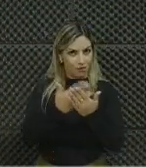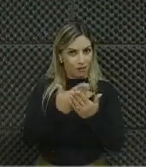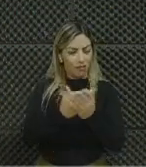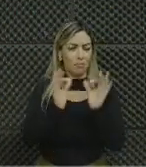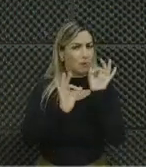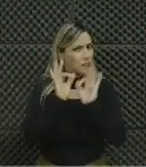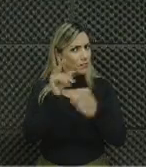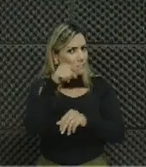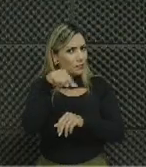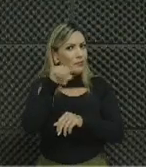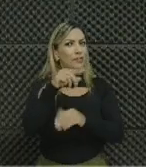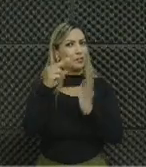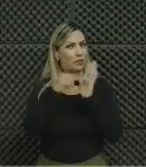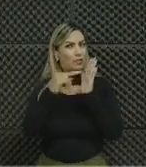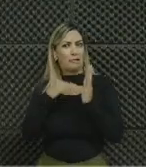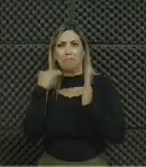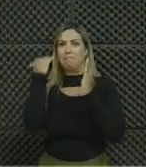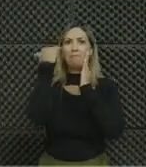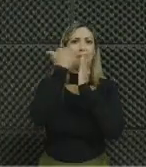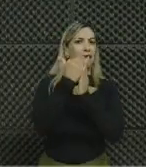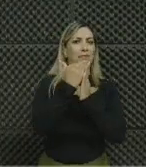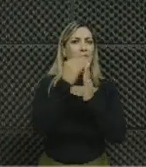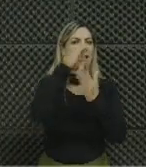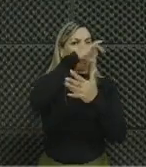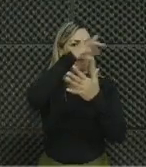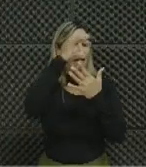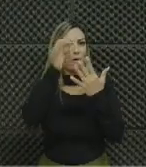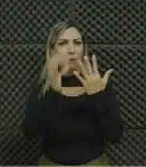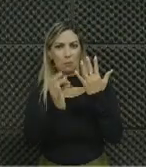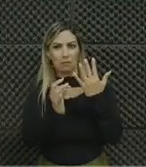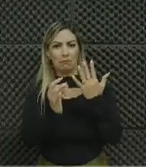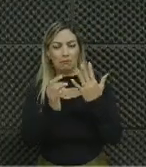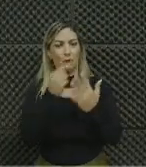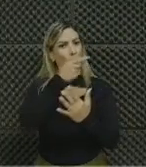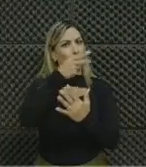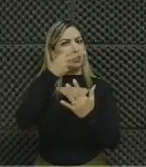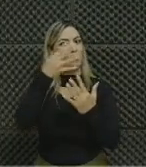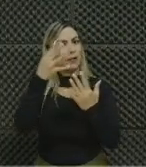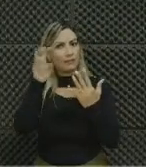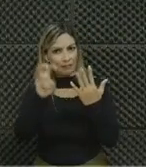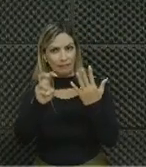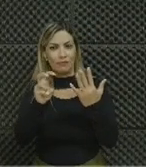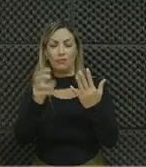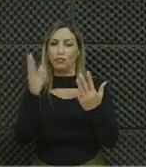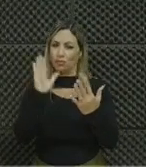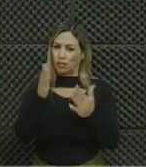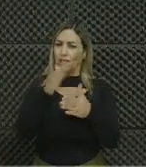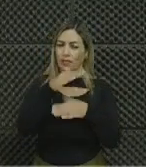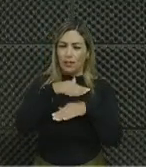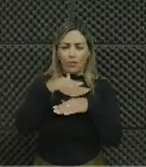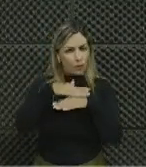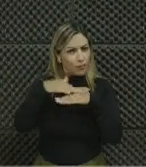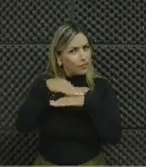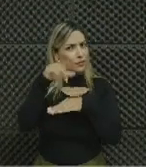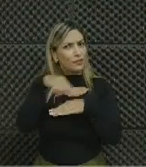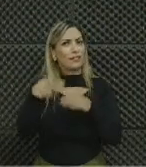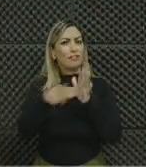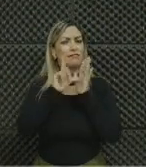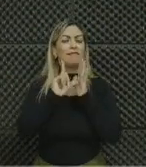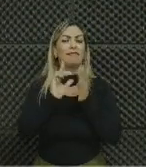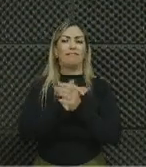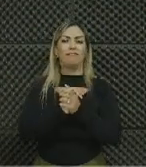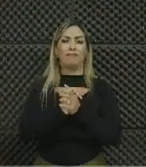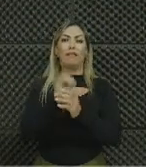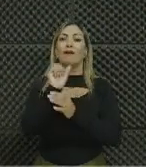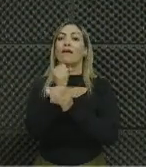quê? Preparar vocês para a nota máxima em cada competência. E eu já falei sobre isso com vocês. Que cuidados você tem para garantir o máximo em